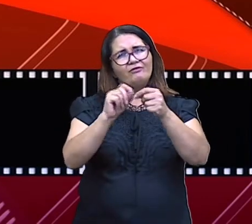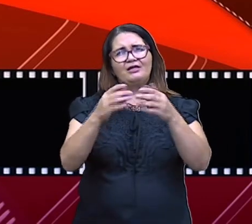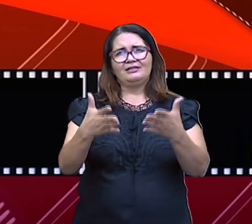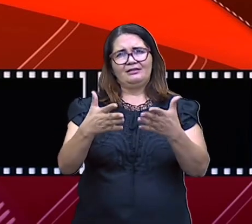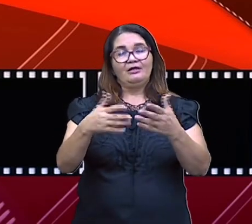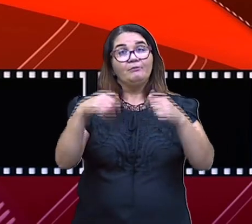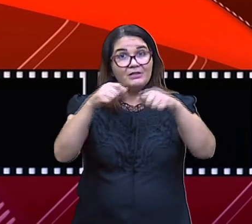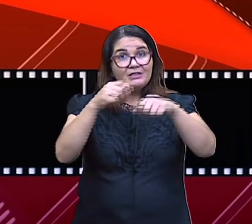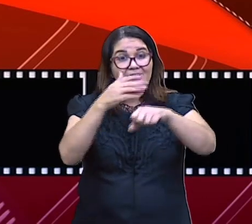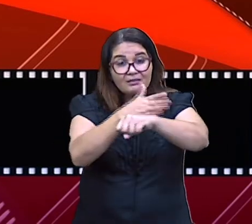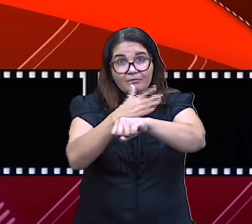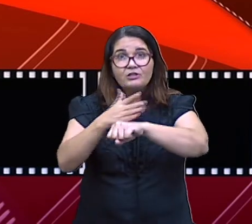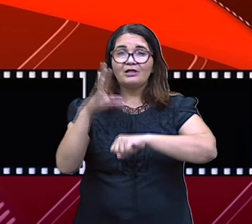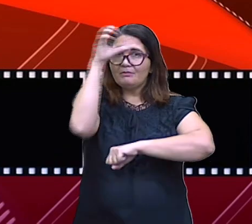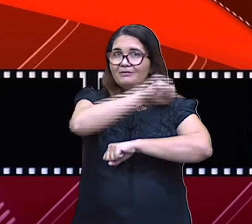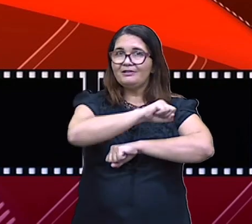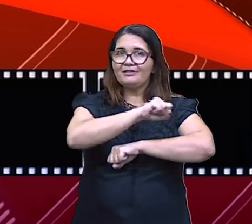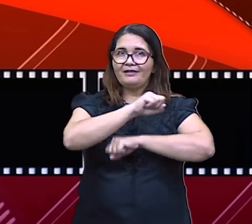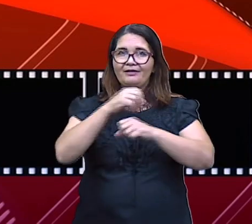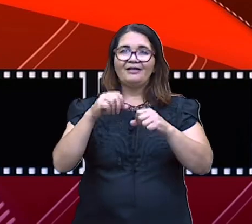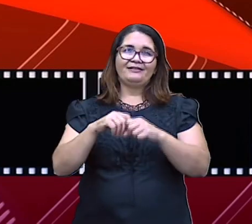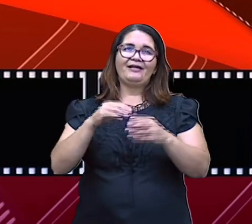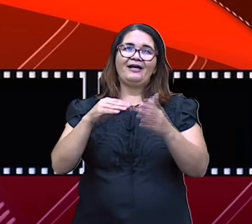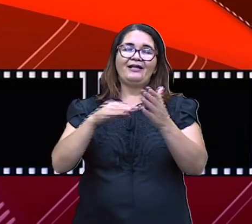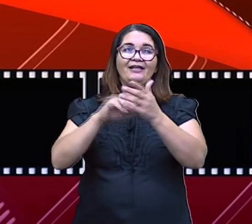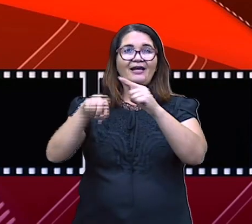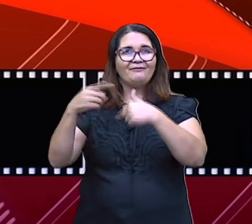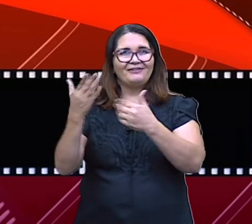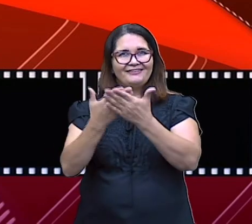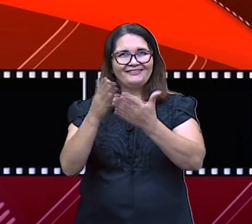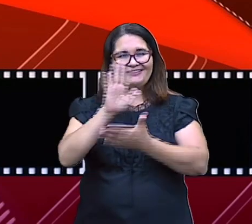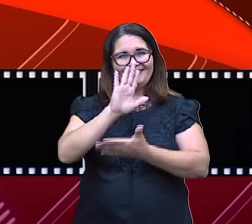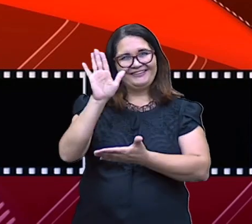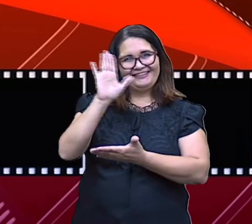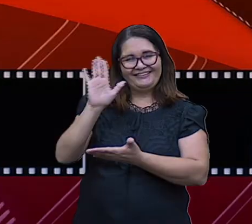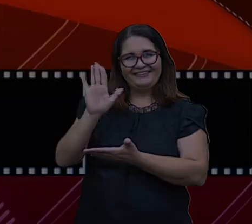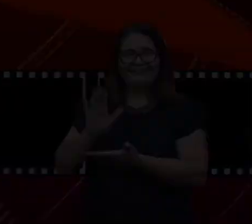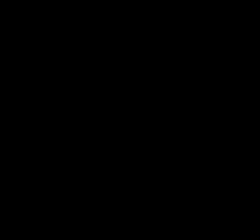porque é praticando que a gente aprende. Até a próxima e fiquem com Deus!